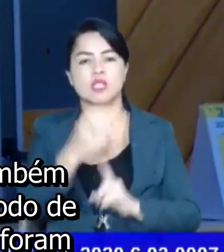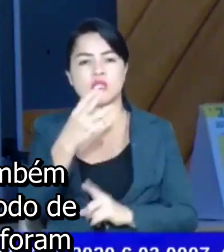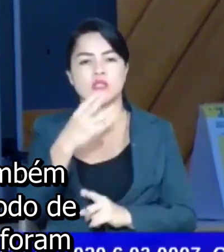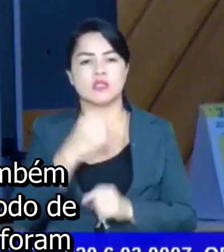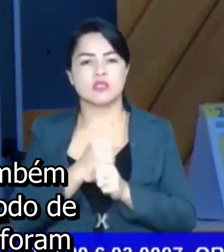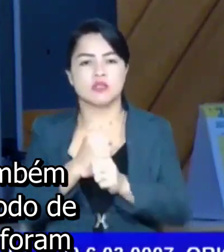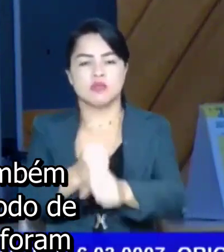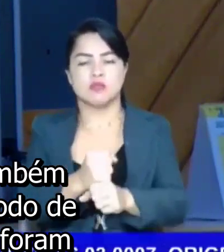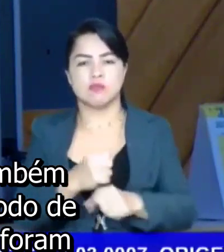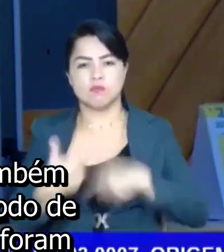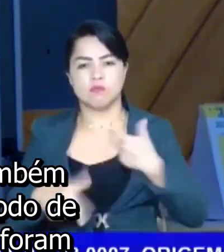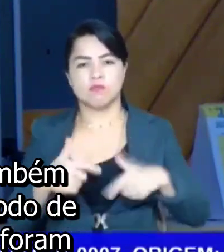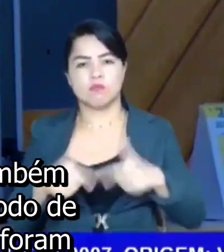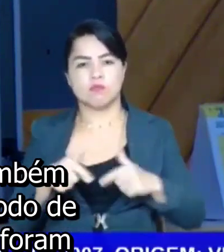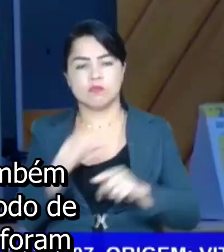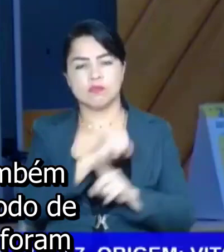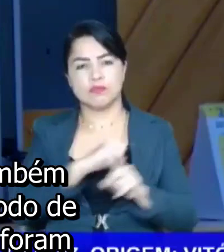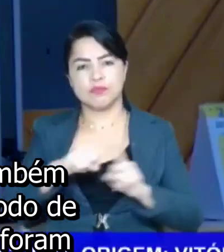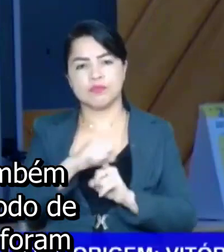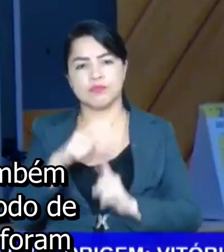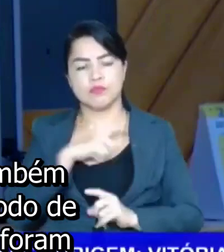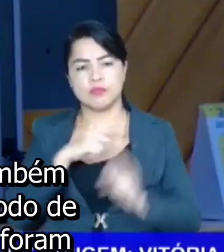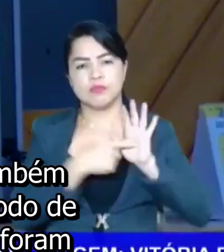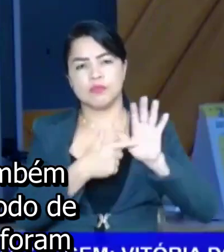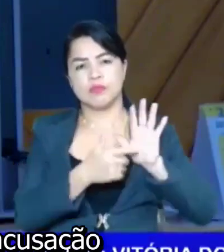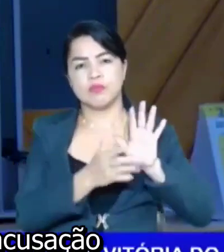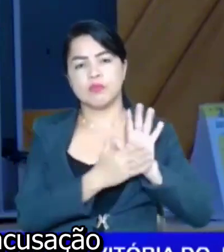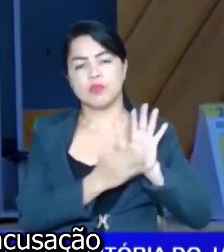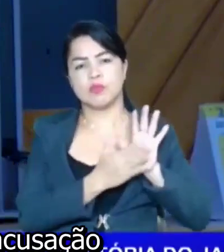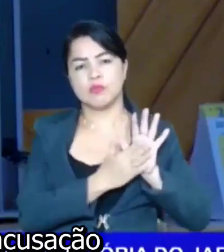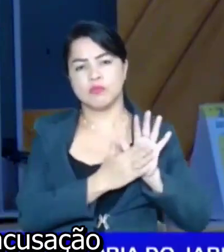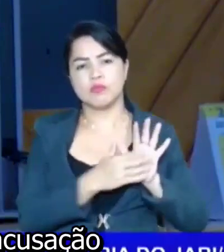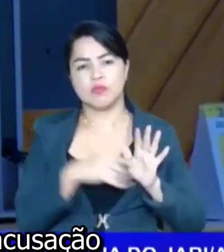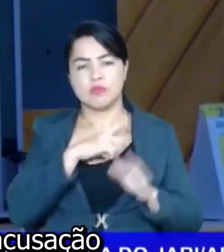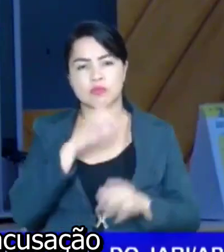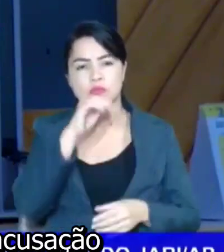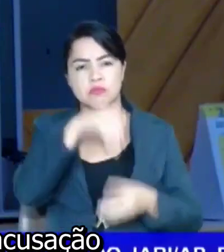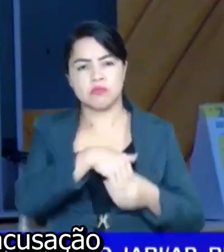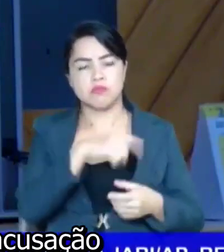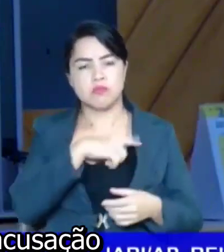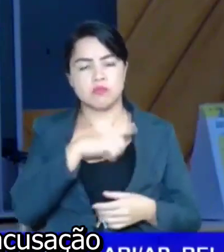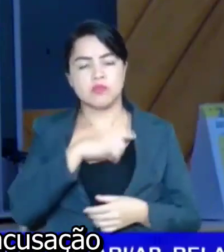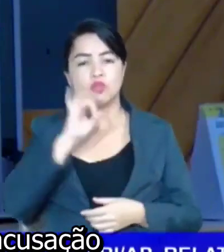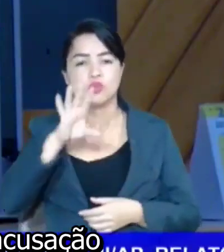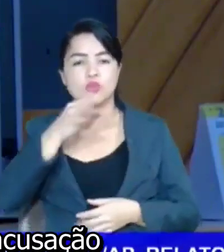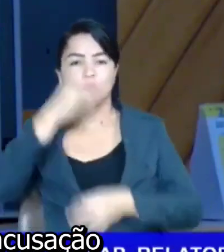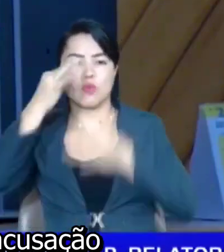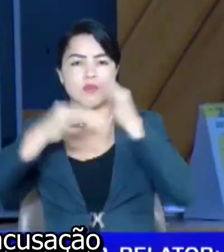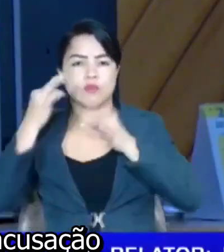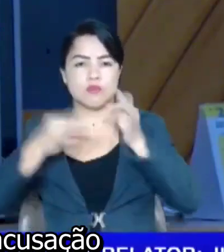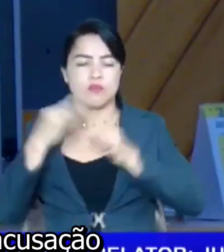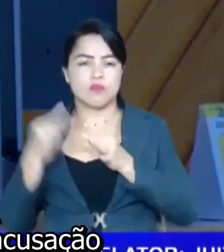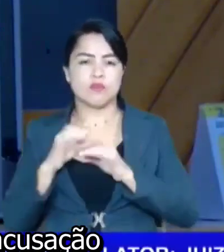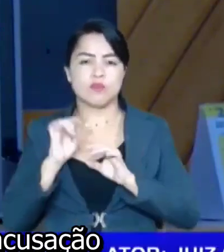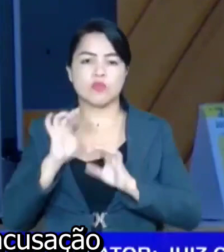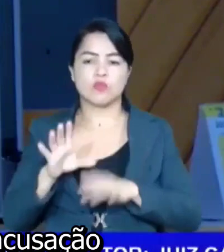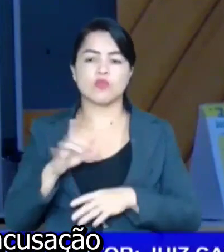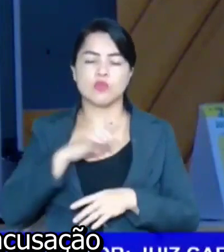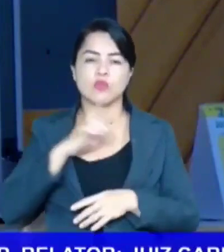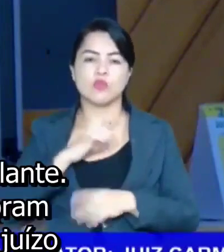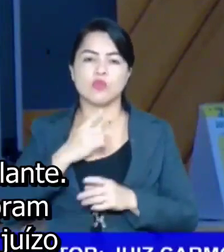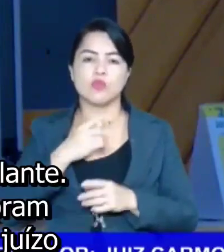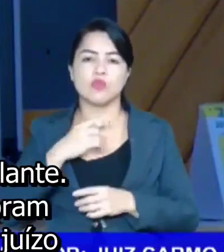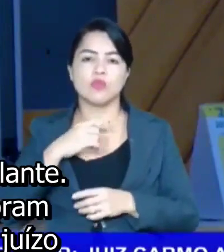anos. Alegou que, na audiência de instrução, foram ouvidas apenas as testemunhas arroladas pela